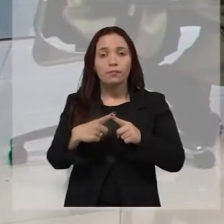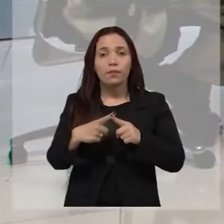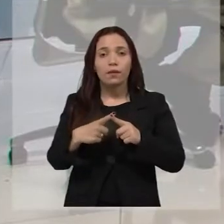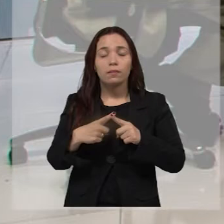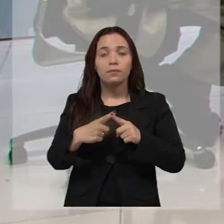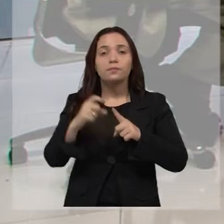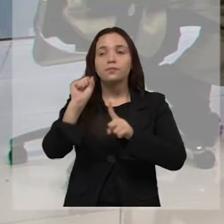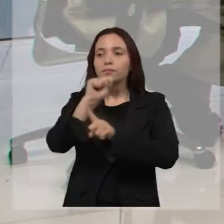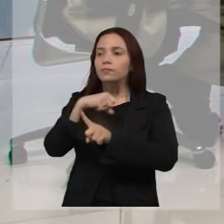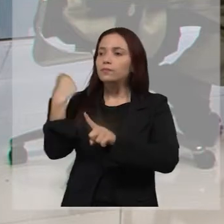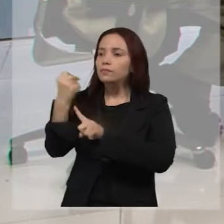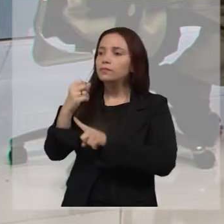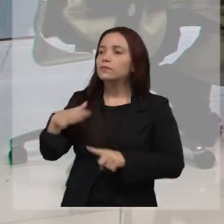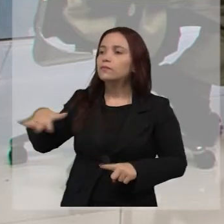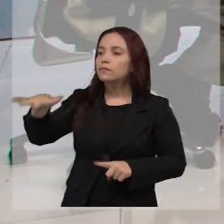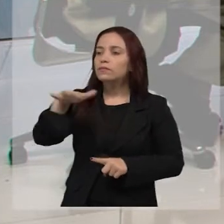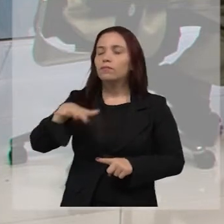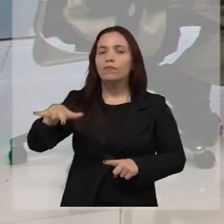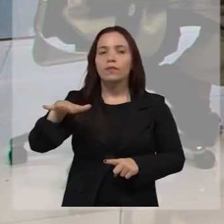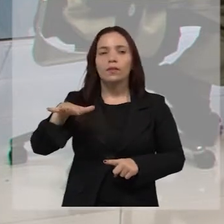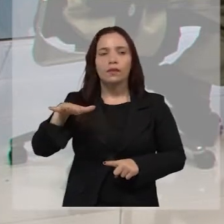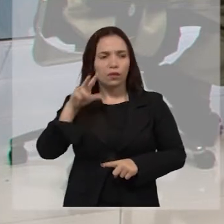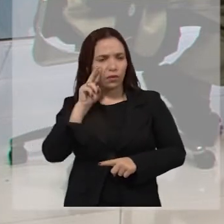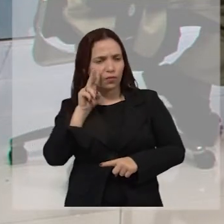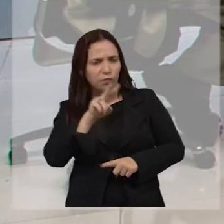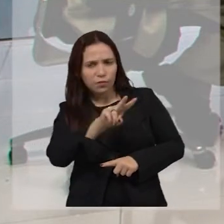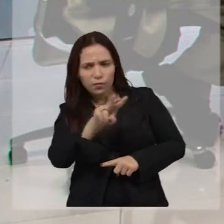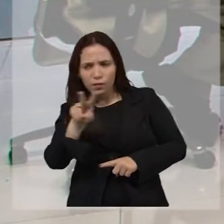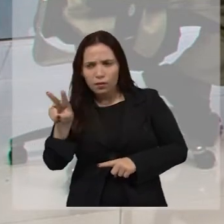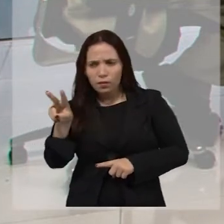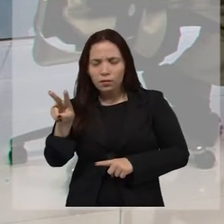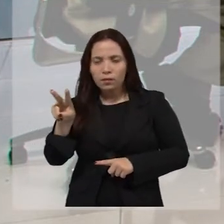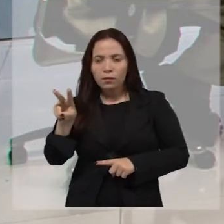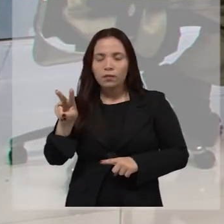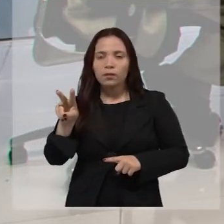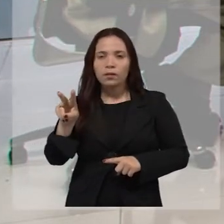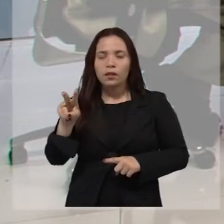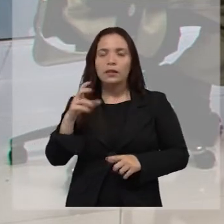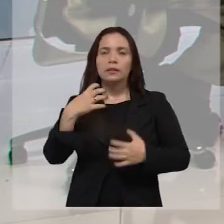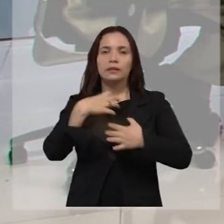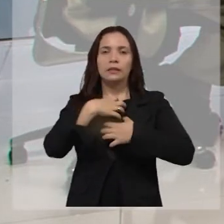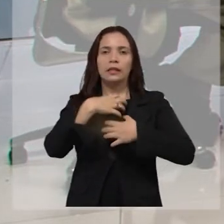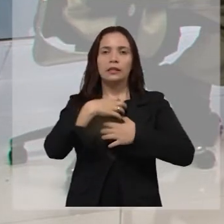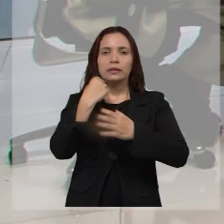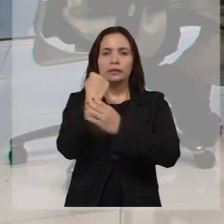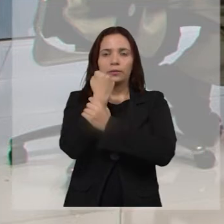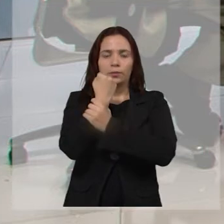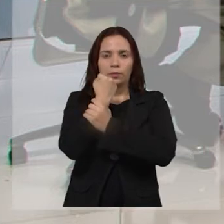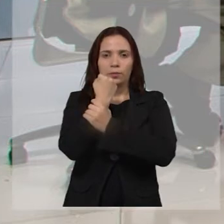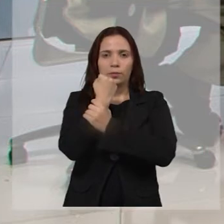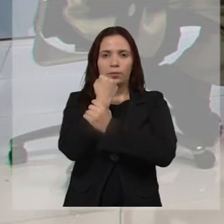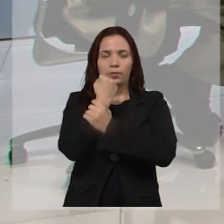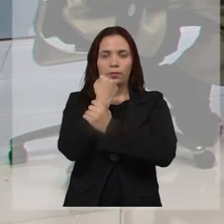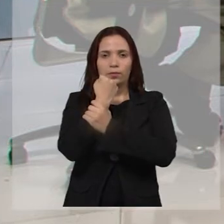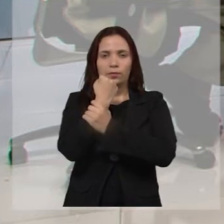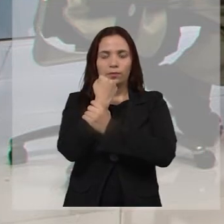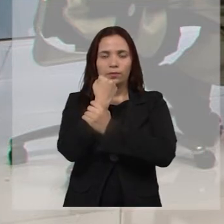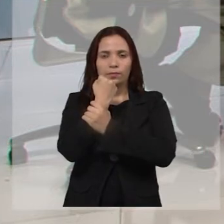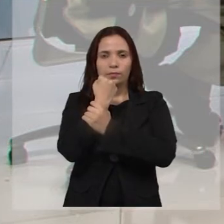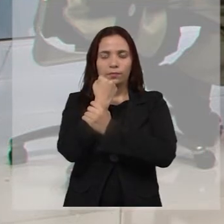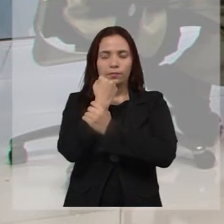uma forma da sociedade se ver, teoricamente, se não segura, é pelo menos